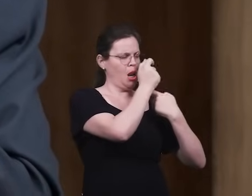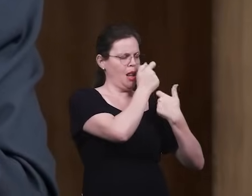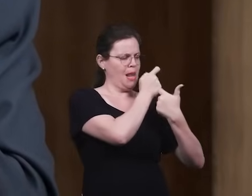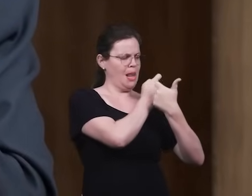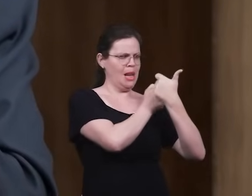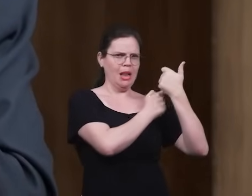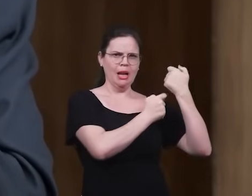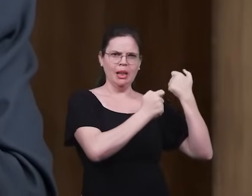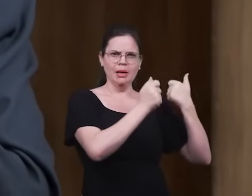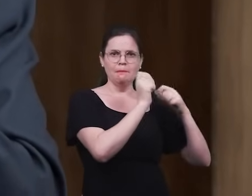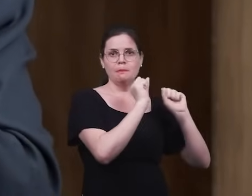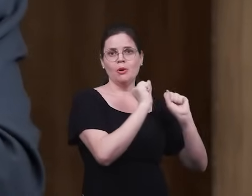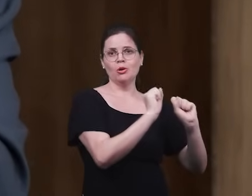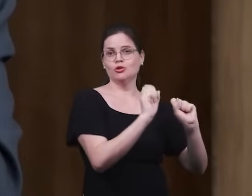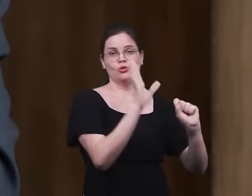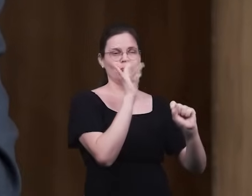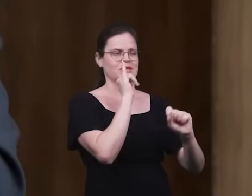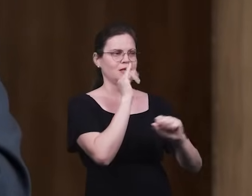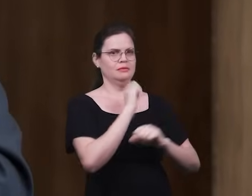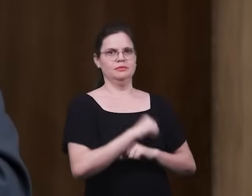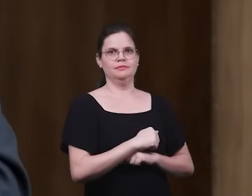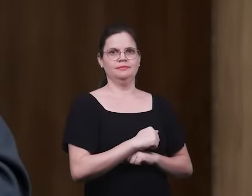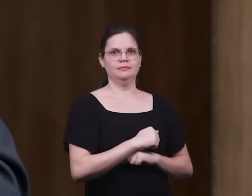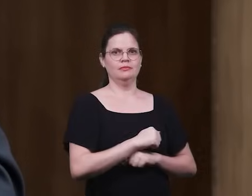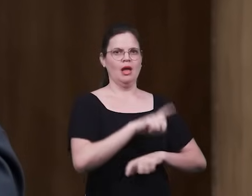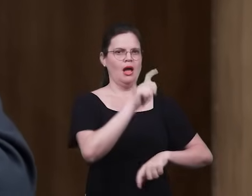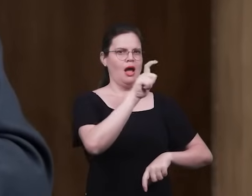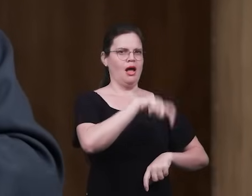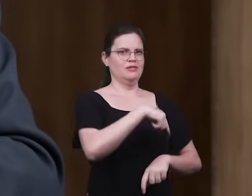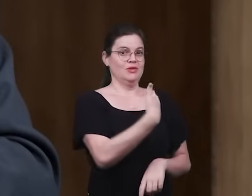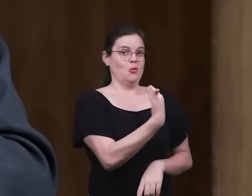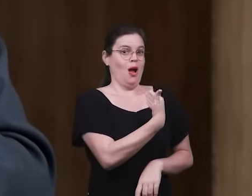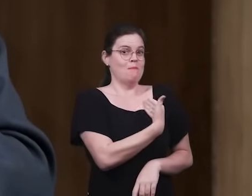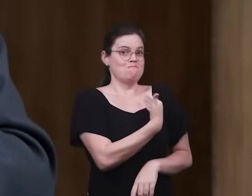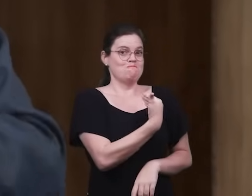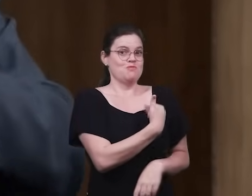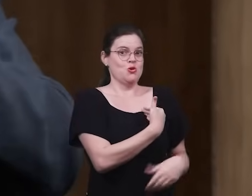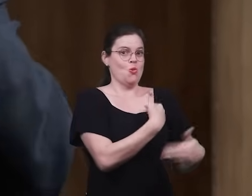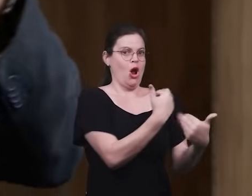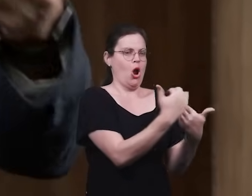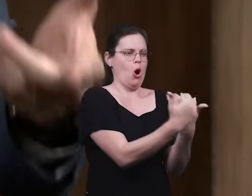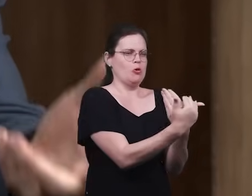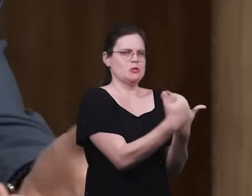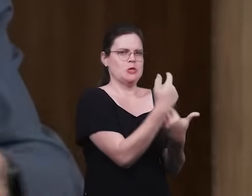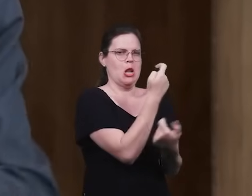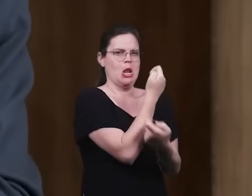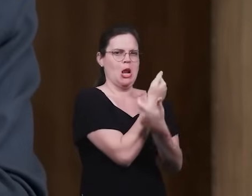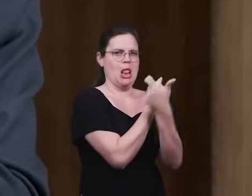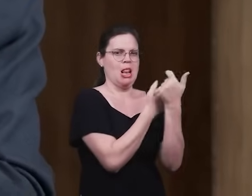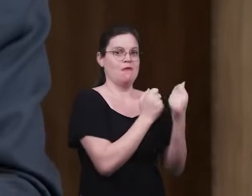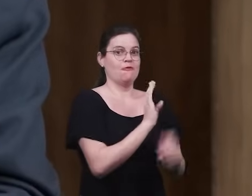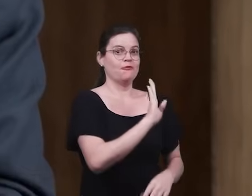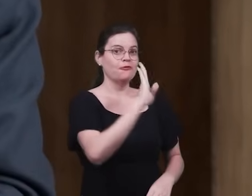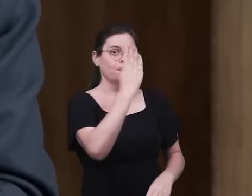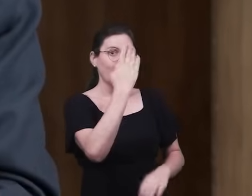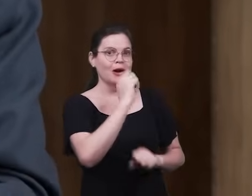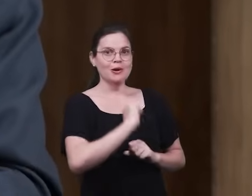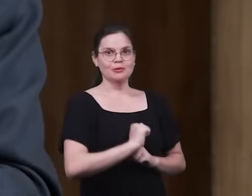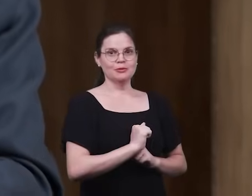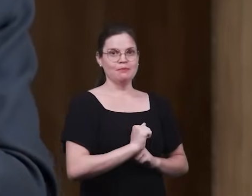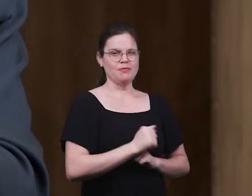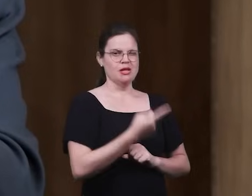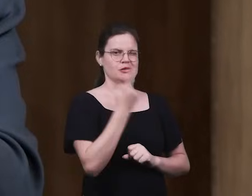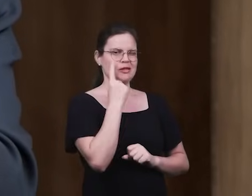podem estar presentes num conselho de uma pessoa amiga nos falsos profetas você